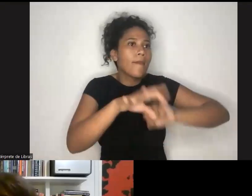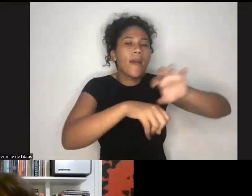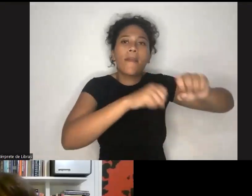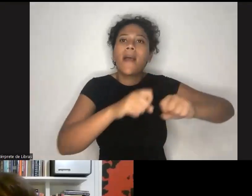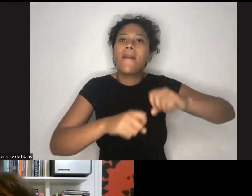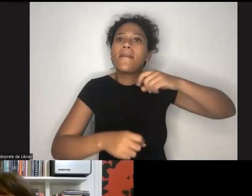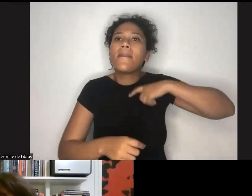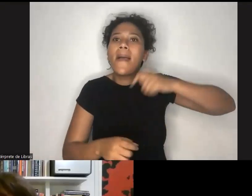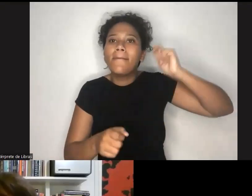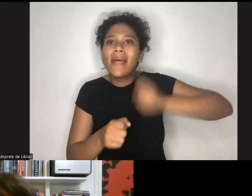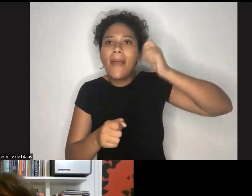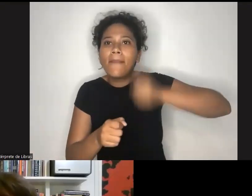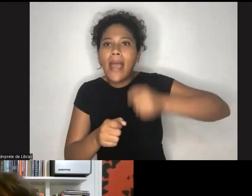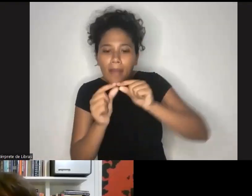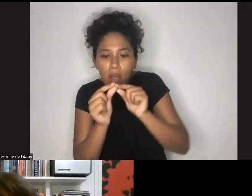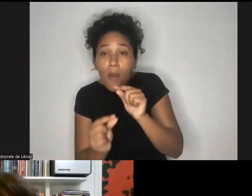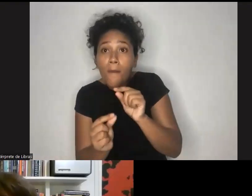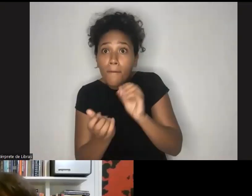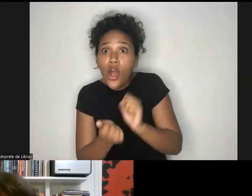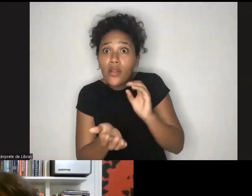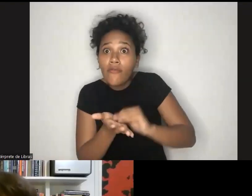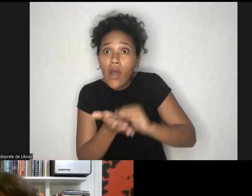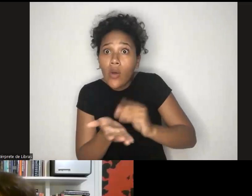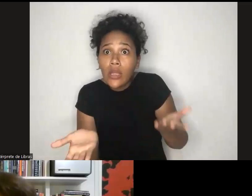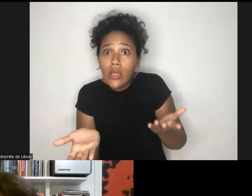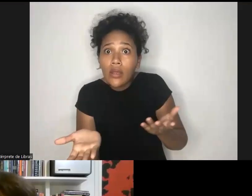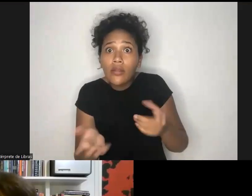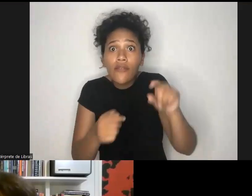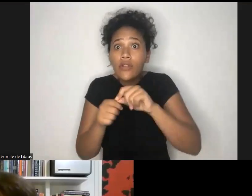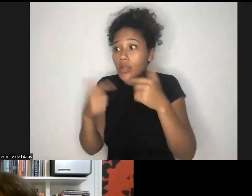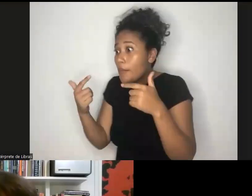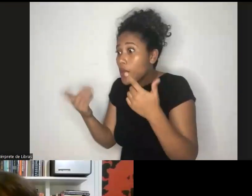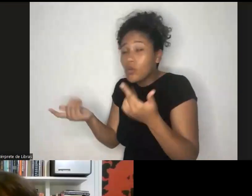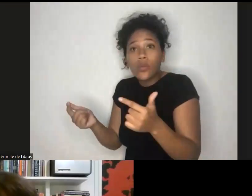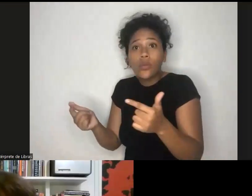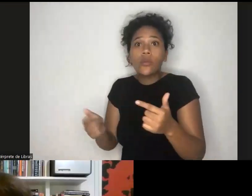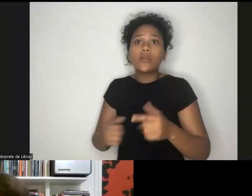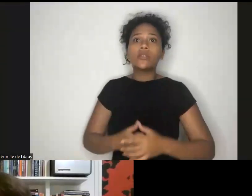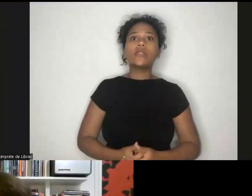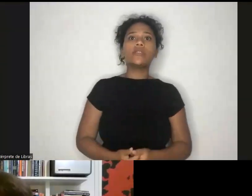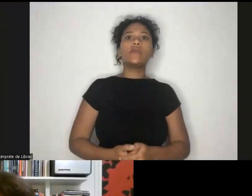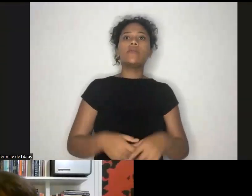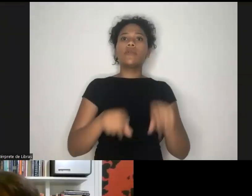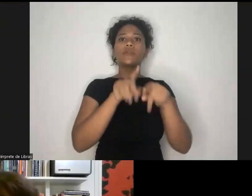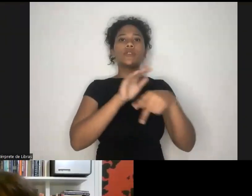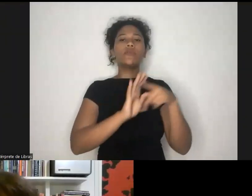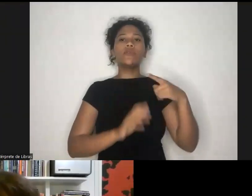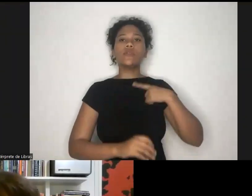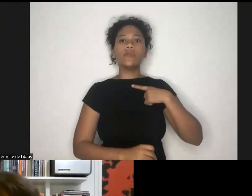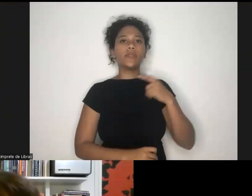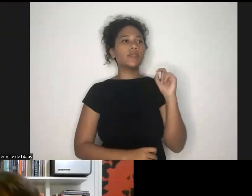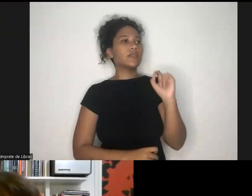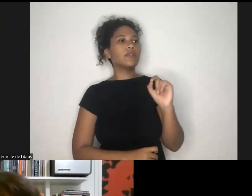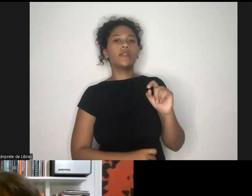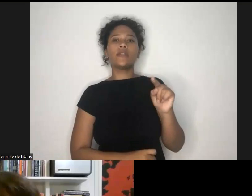no chão porque porque pode faltar de repente você tá fazendo um trabalho que você não vai ter um prego para fazer e eu já vivi isso então assim eu